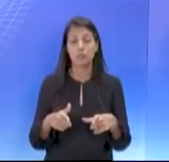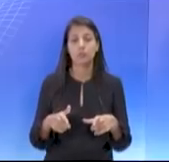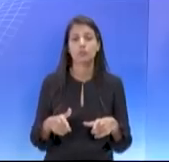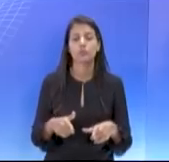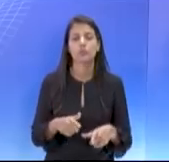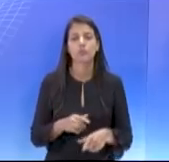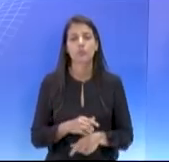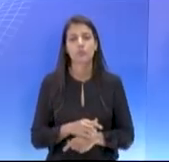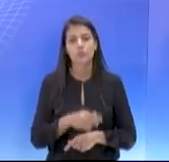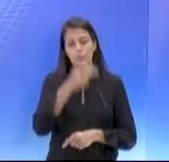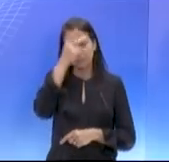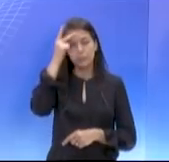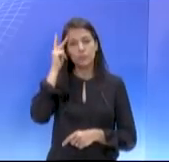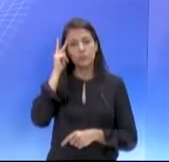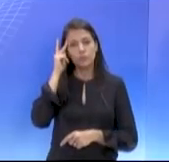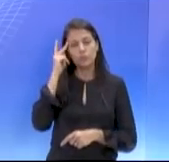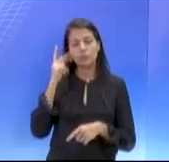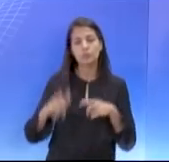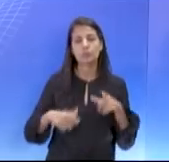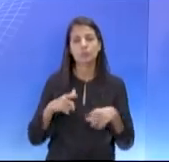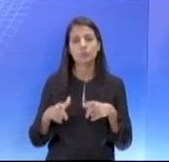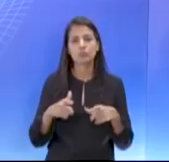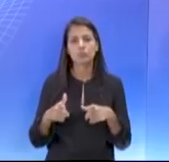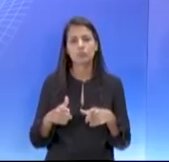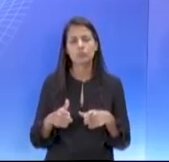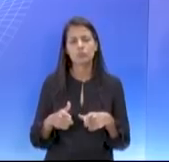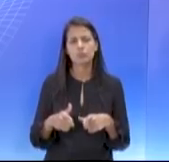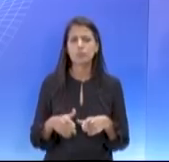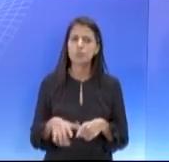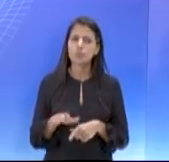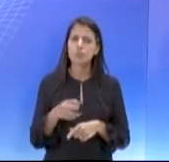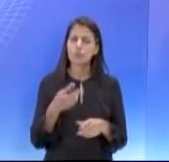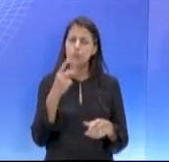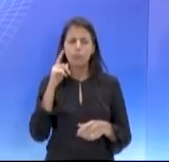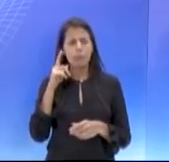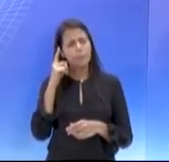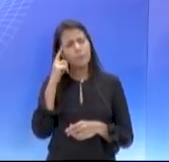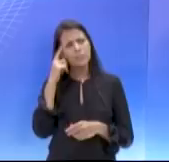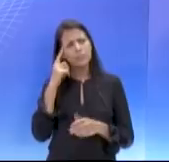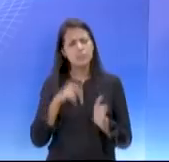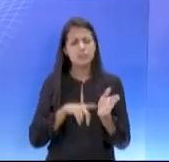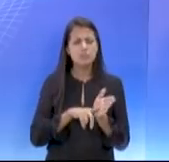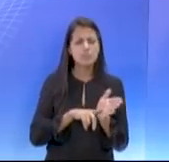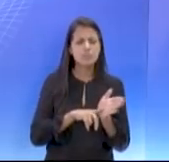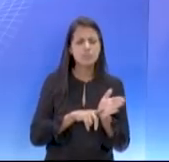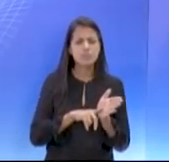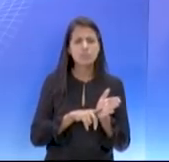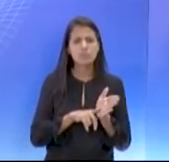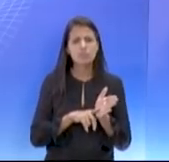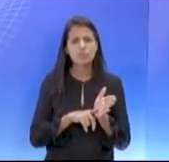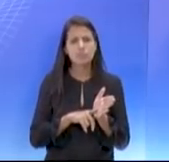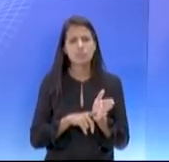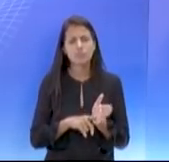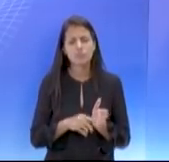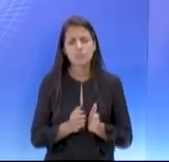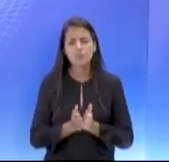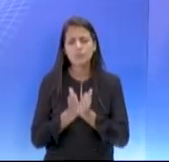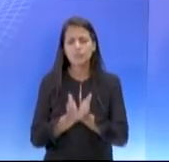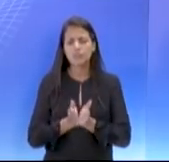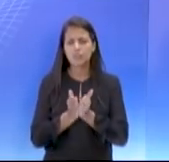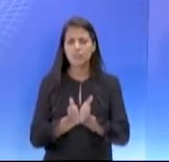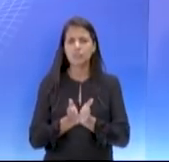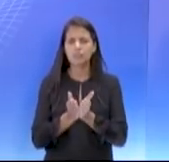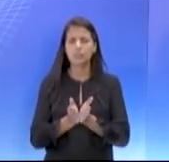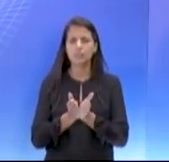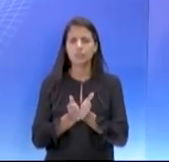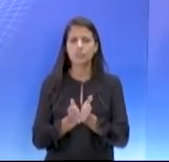servil. Tráfico transatlântico? Meninos, cuidado na interpretação de texto. Olha, é tráfico, não é